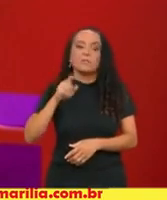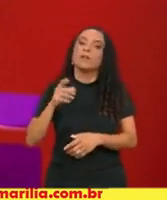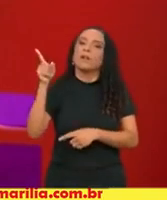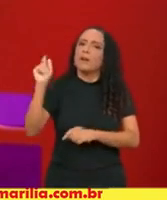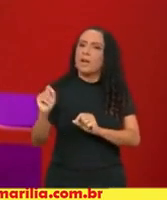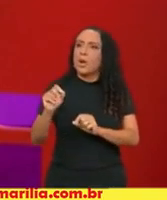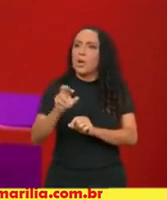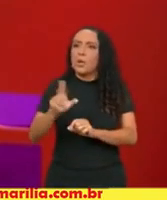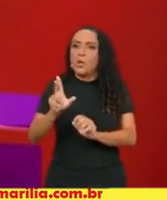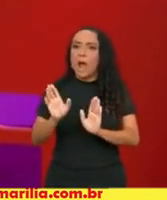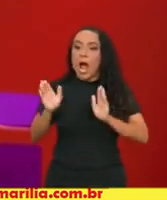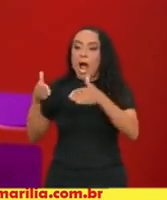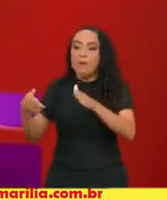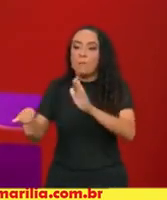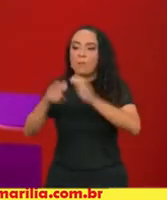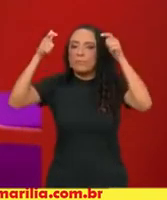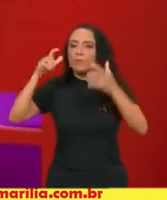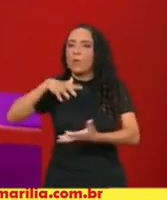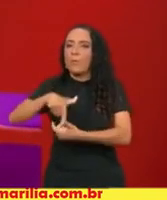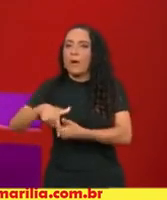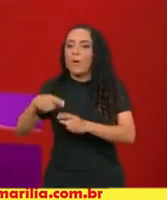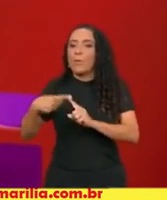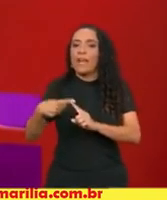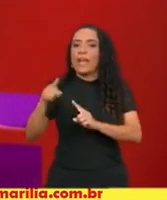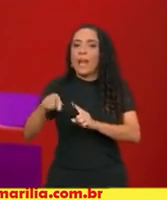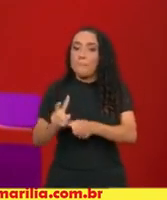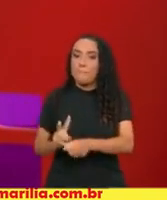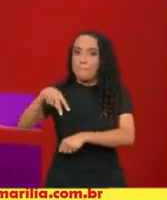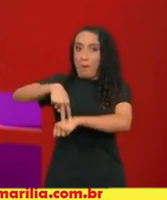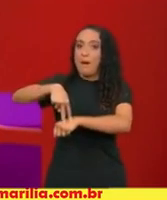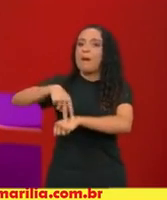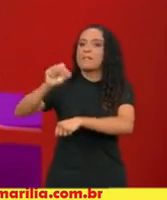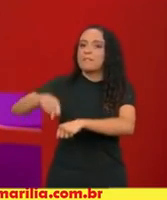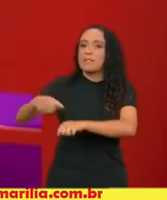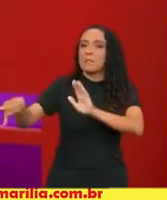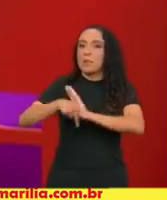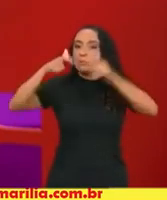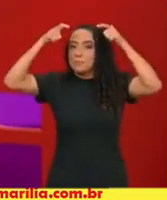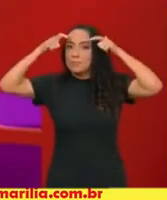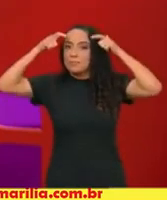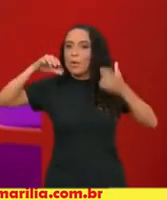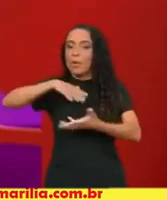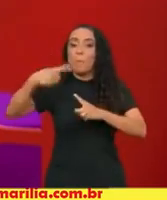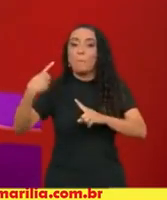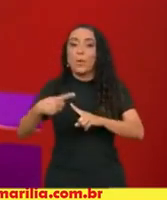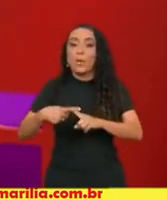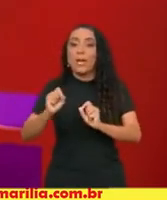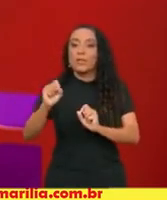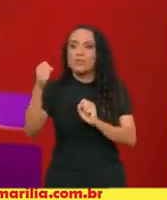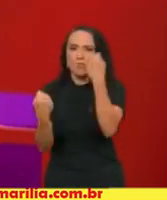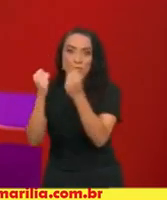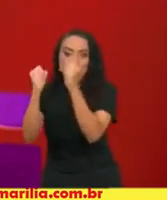Unidos não são o alvo dos imperialismos globais, são protagonista do imperialismo global porque se